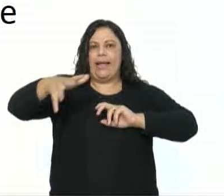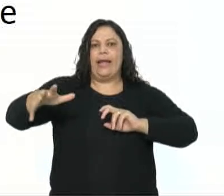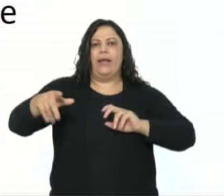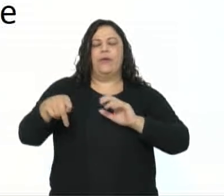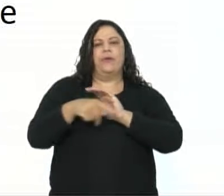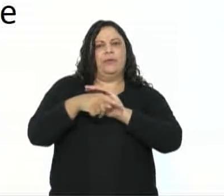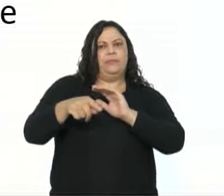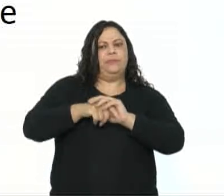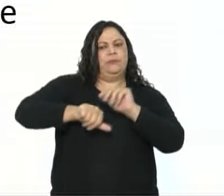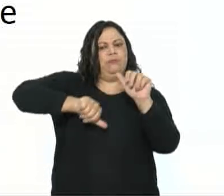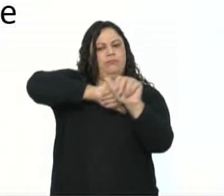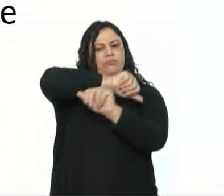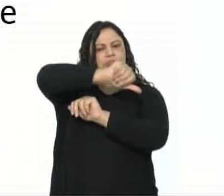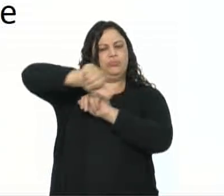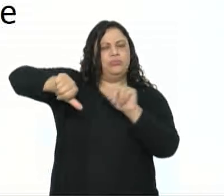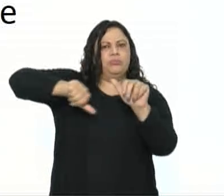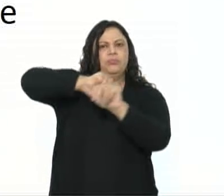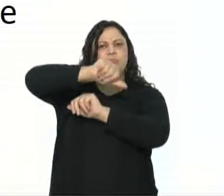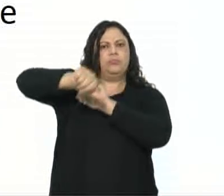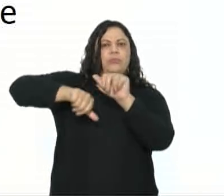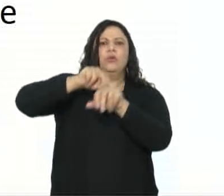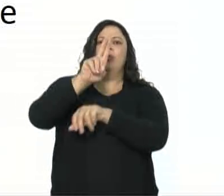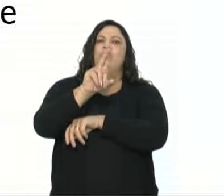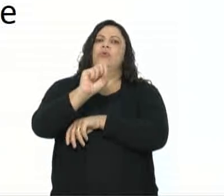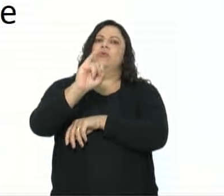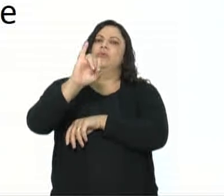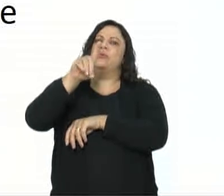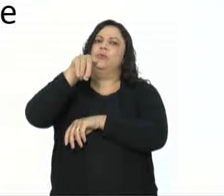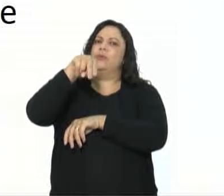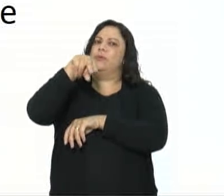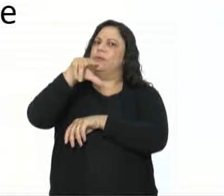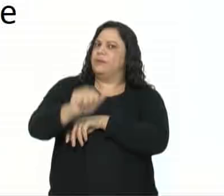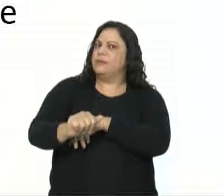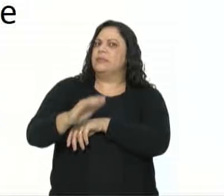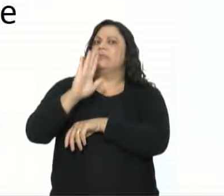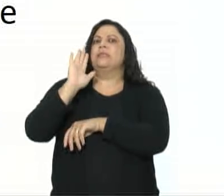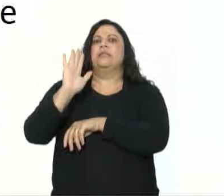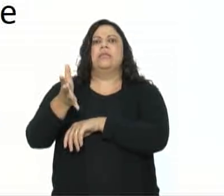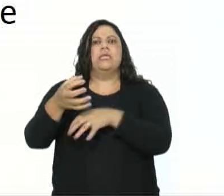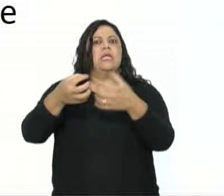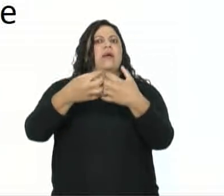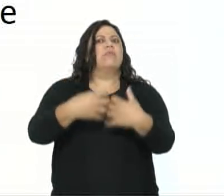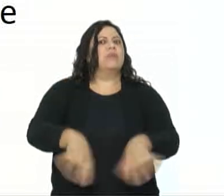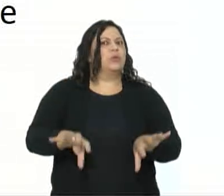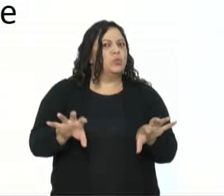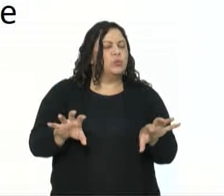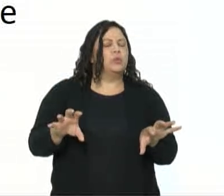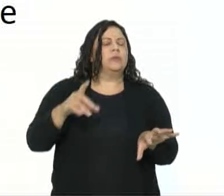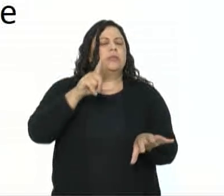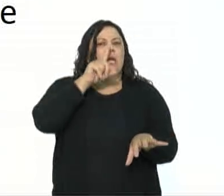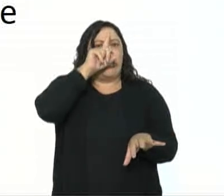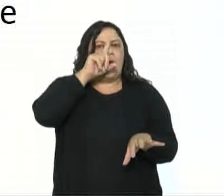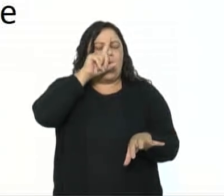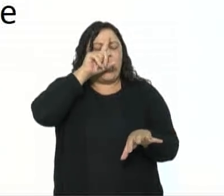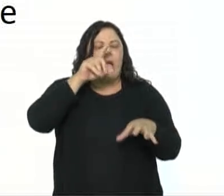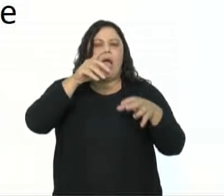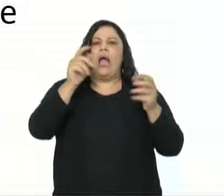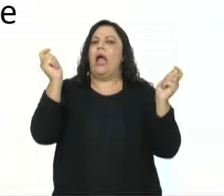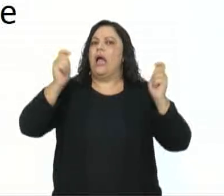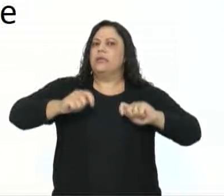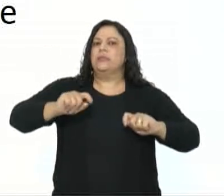Naturais Renováveis. Uma usina de pequeno porte afetada tem prejuízo diário de cerca de R$40